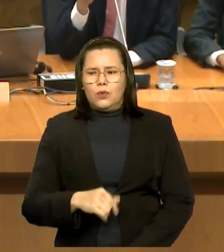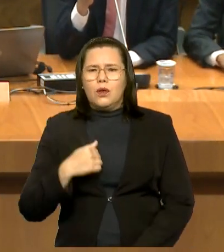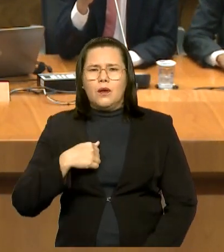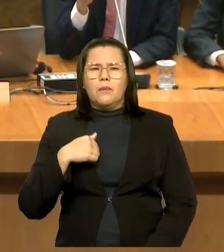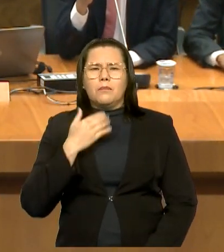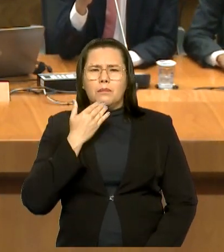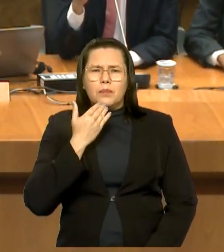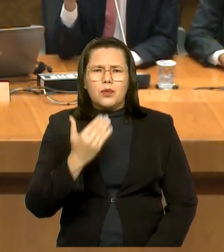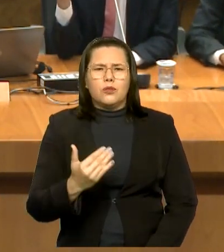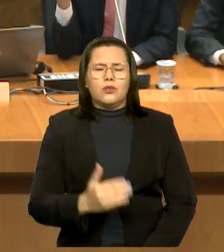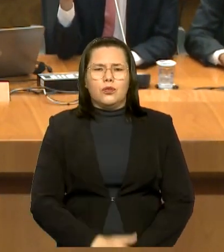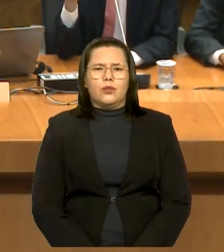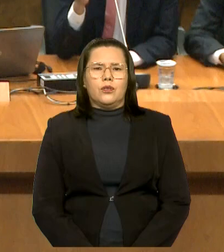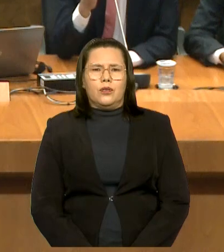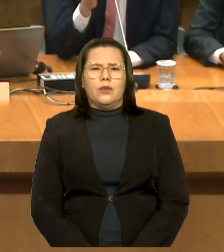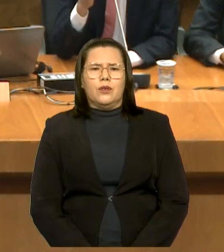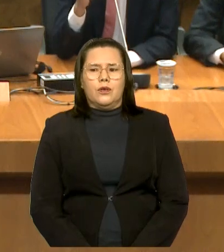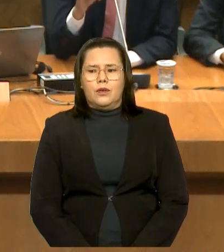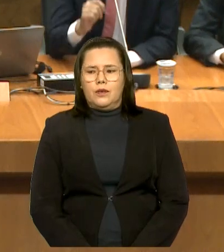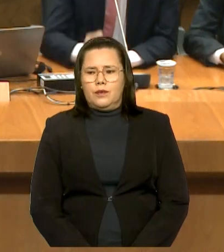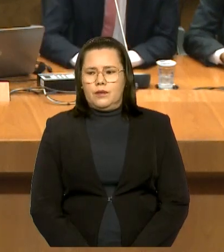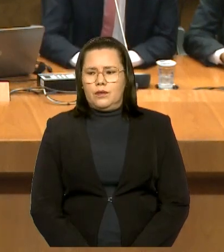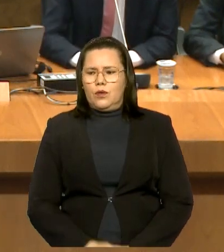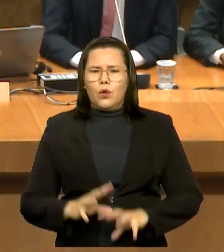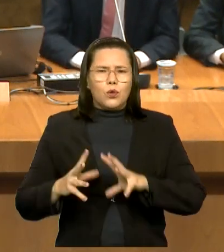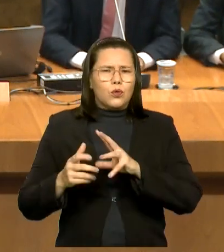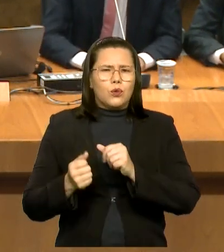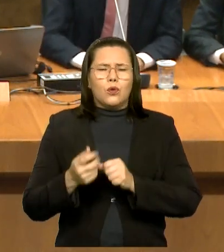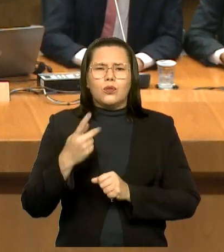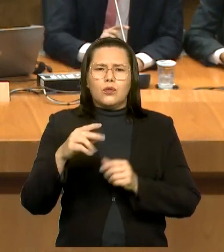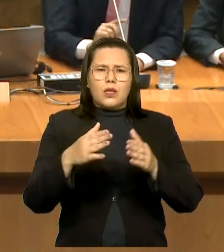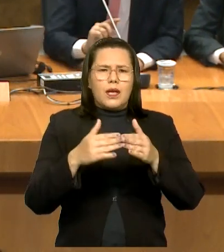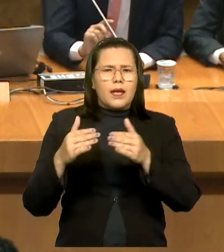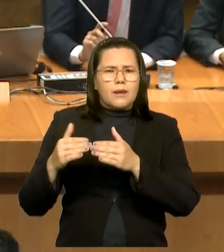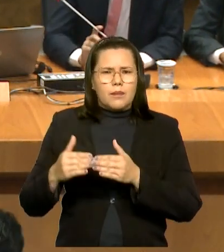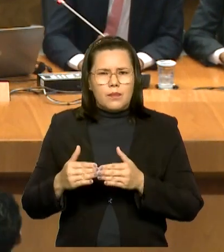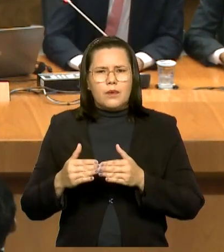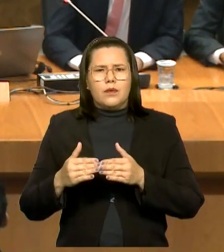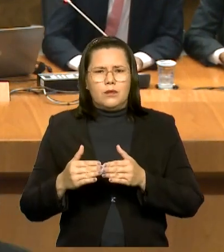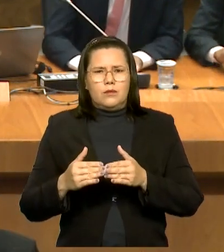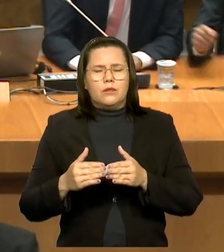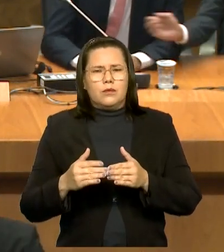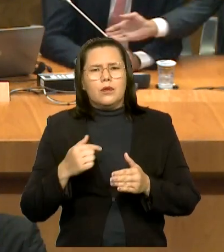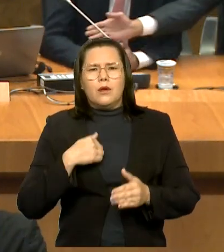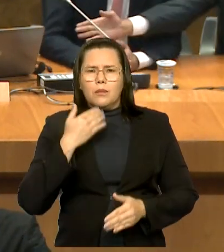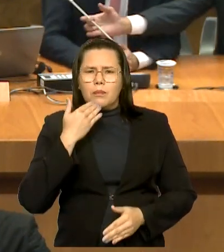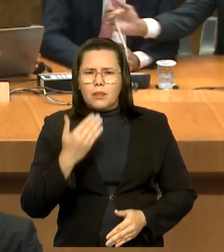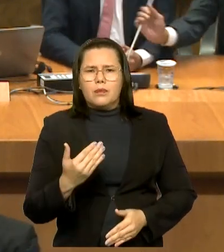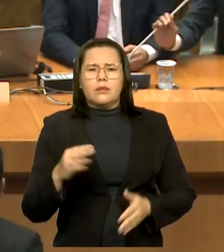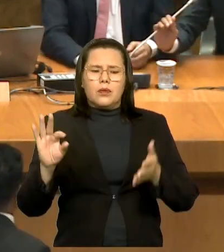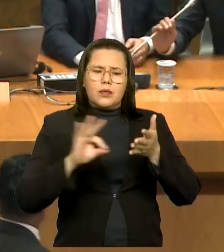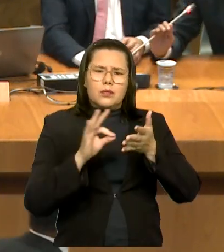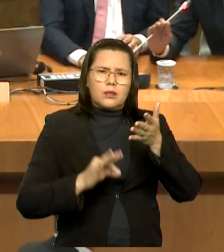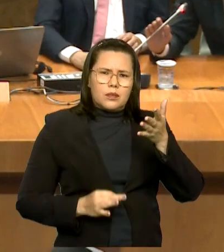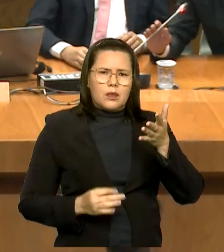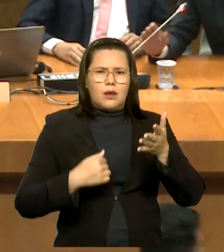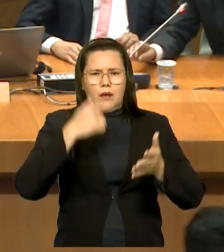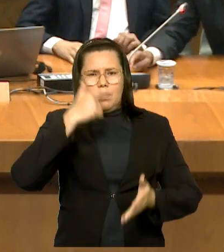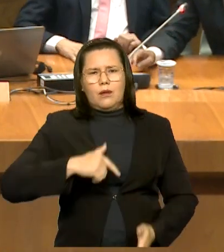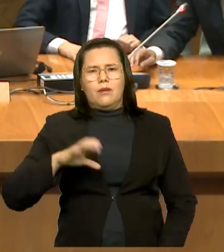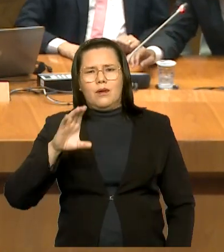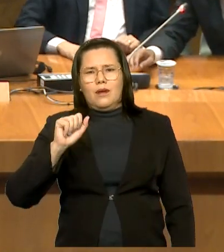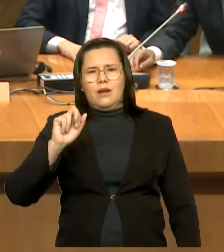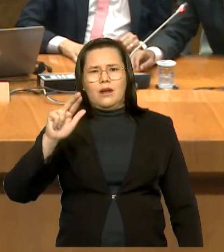de todos os requerimentos de Vossa Excelência que estão na ordem do dia de hoje. Deputado Júlio Mendonça, deputado Glauber, deputada Fabiana